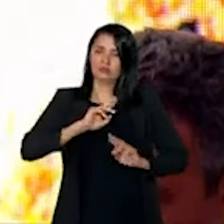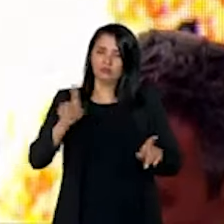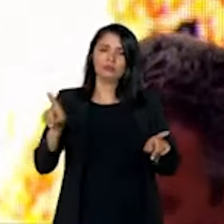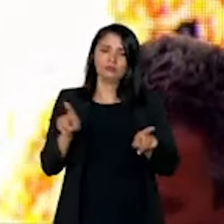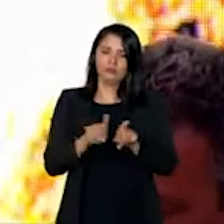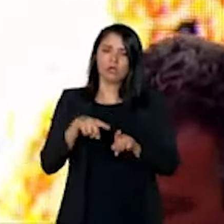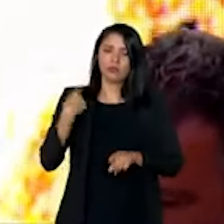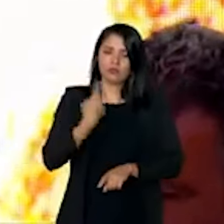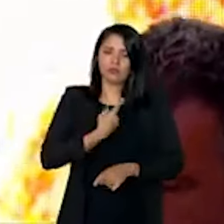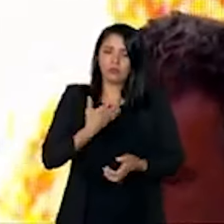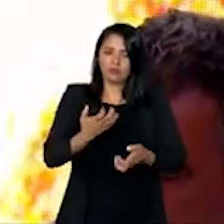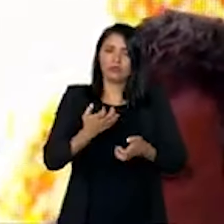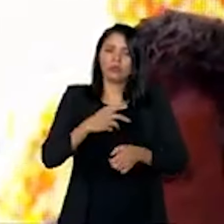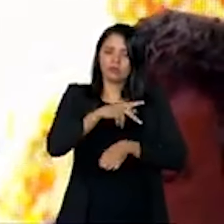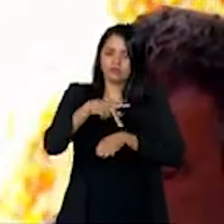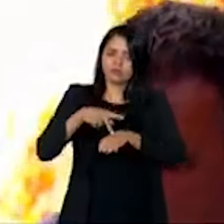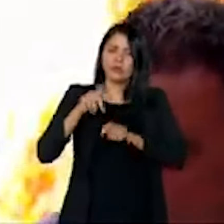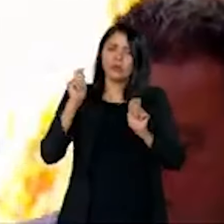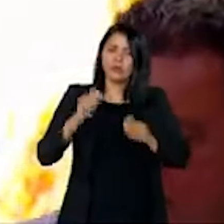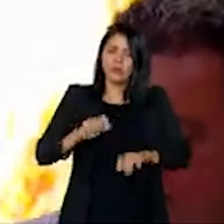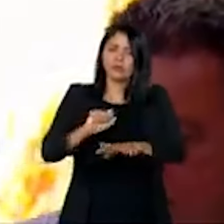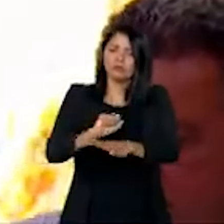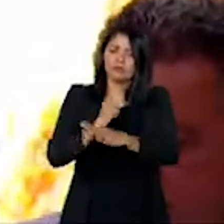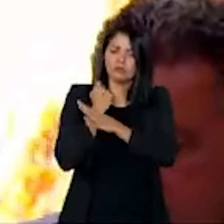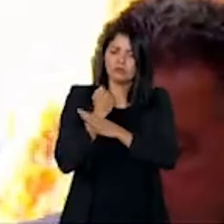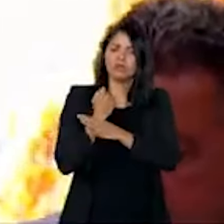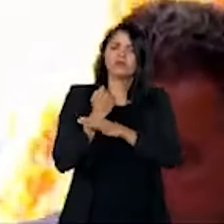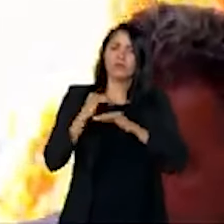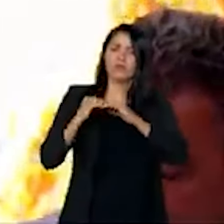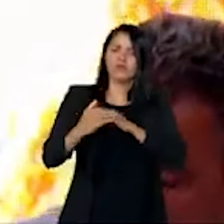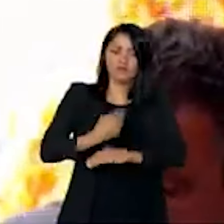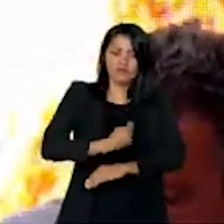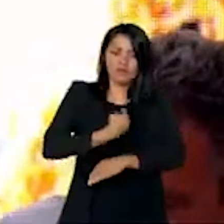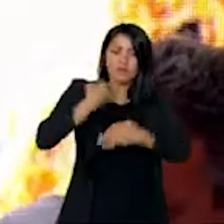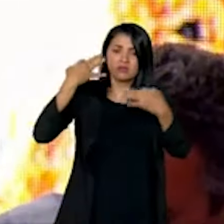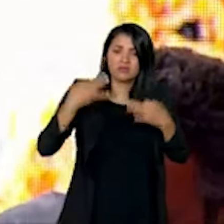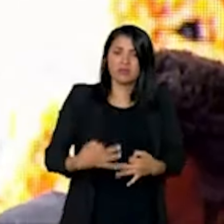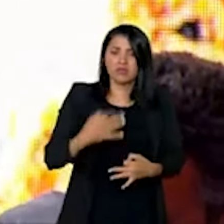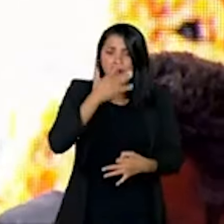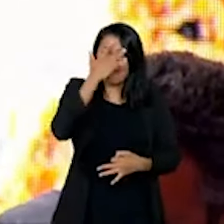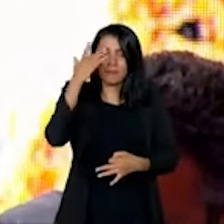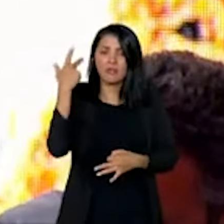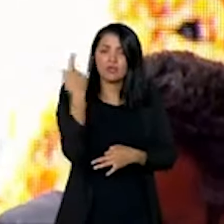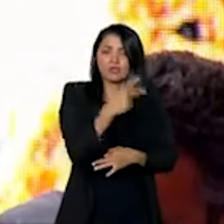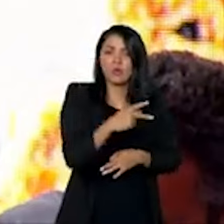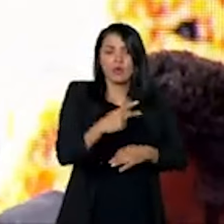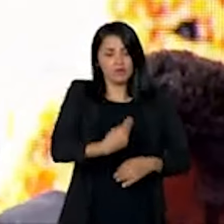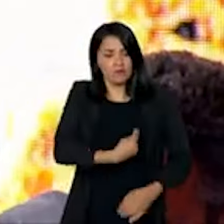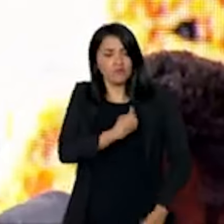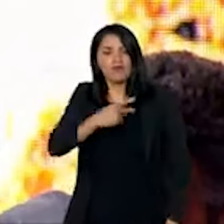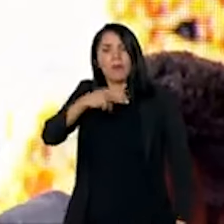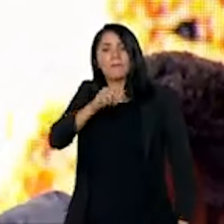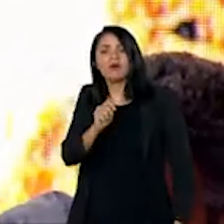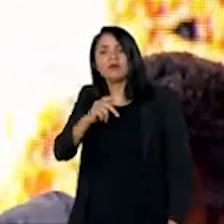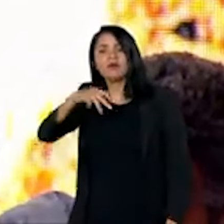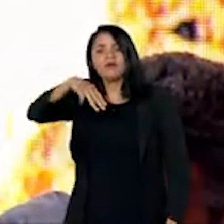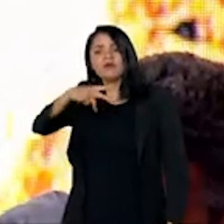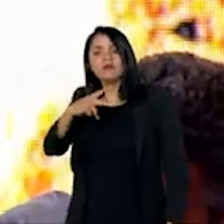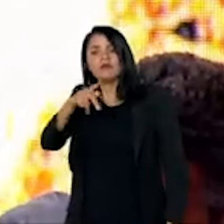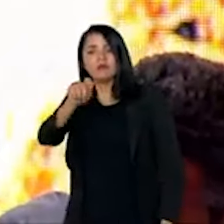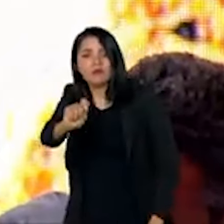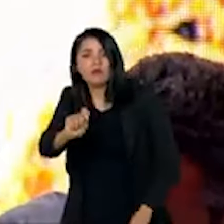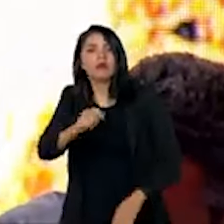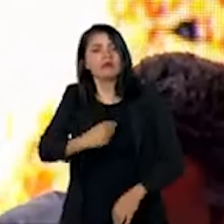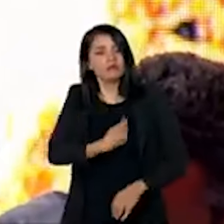possa garantir um padrão de vida decente às pessoas que moram nos pampas, às pessoas que moram nas